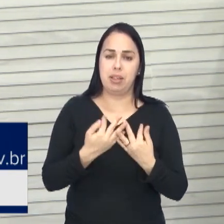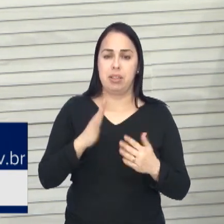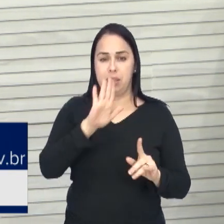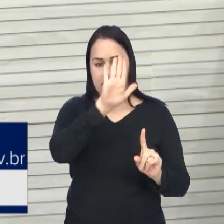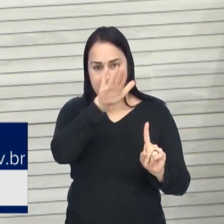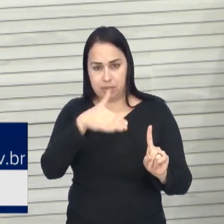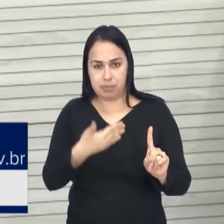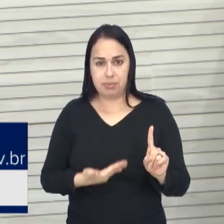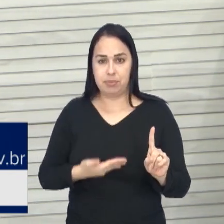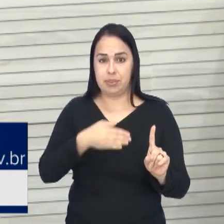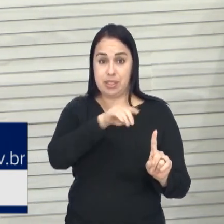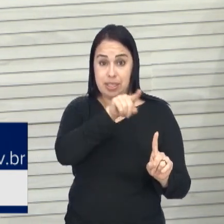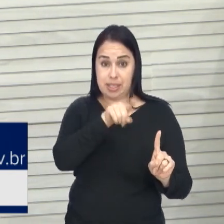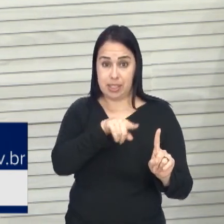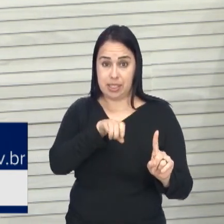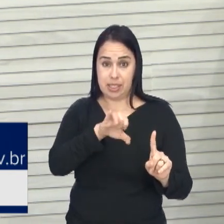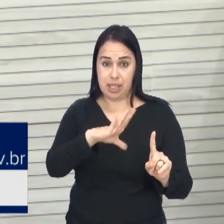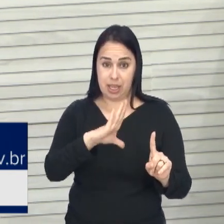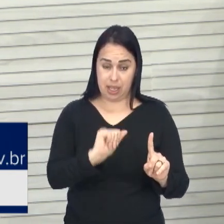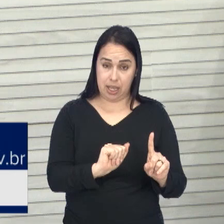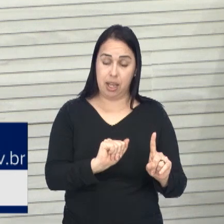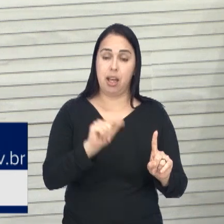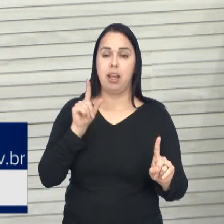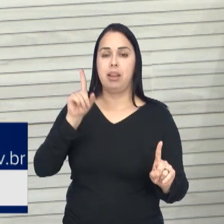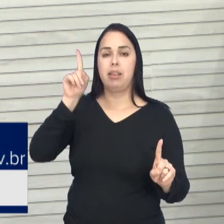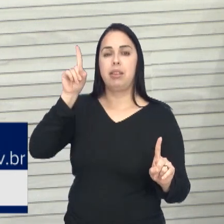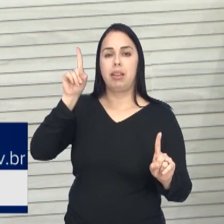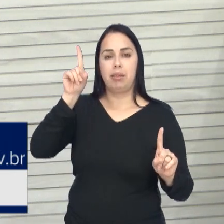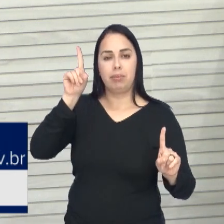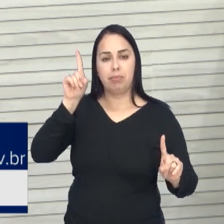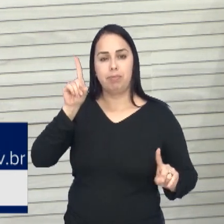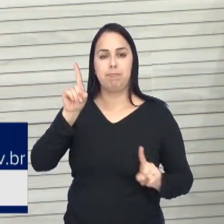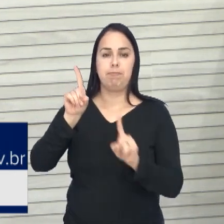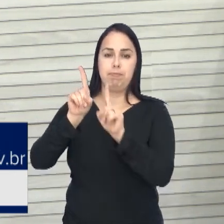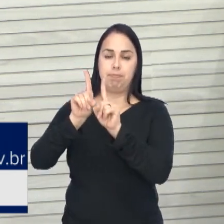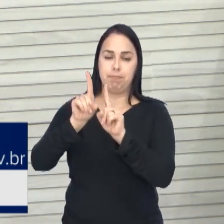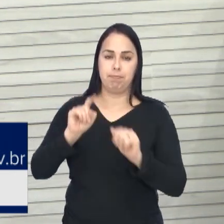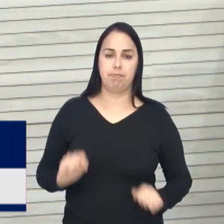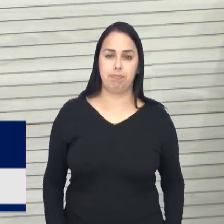ao Zeca. Que Deus possa tê-lo conosco.